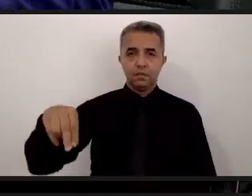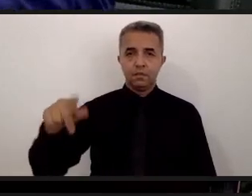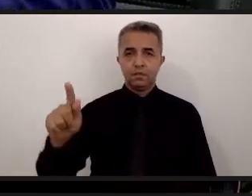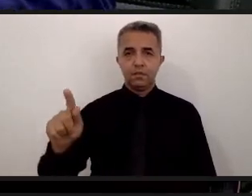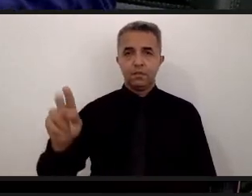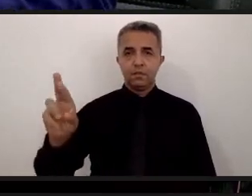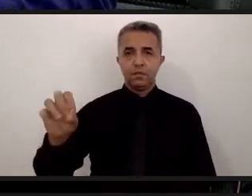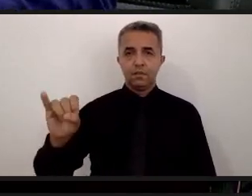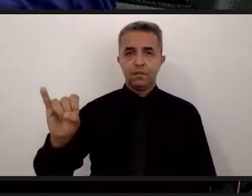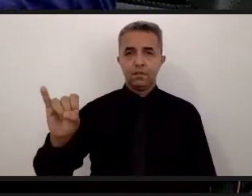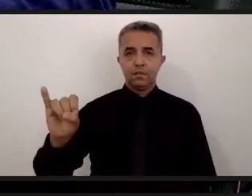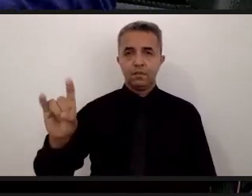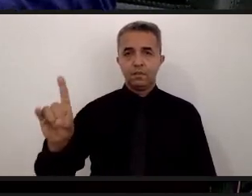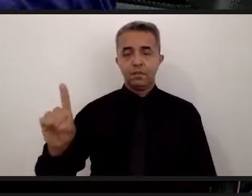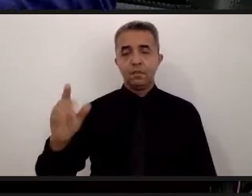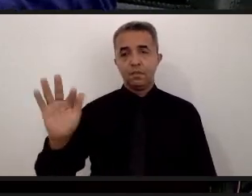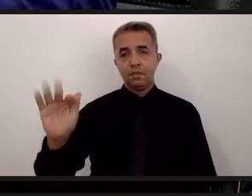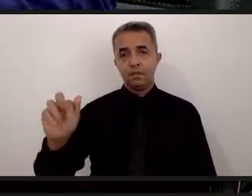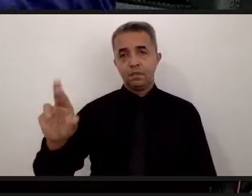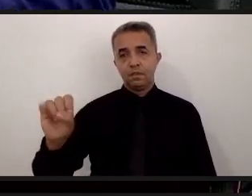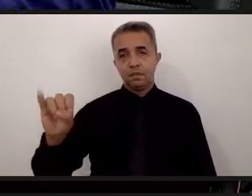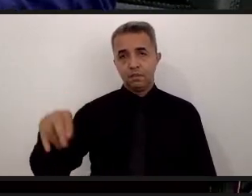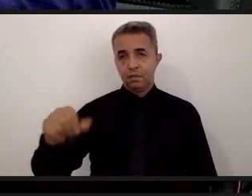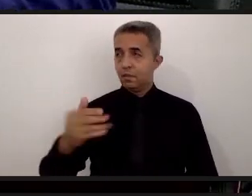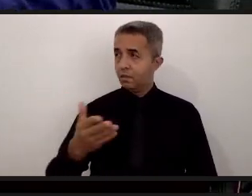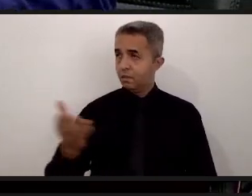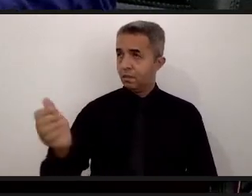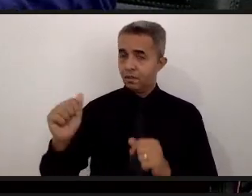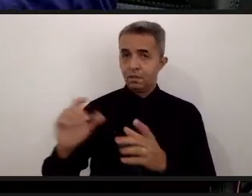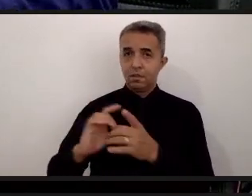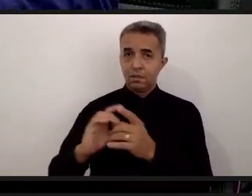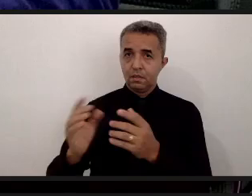palavra, fique à vontade para que você possa.